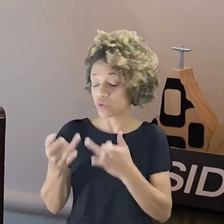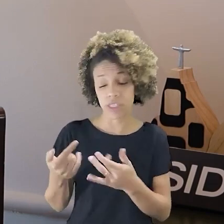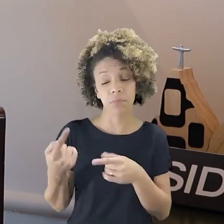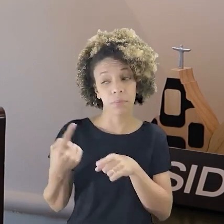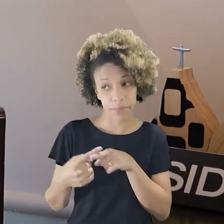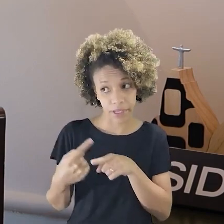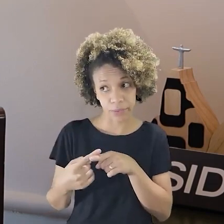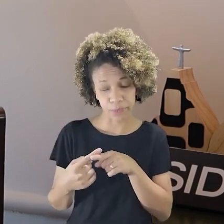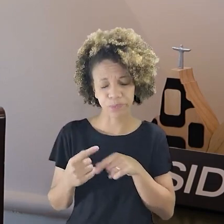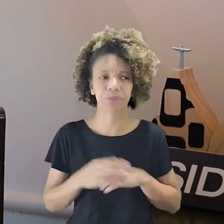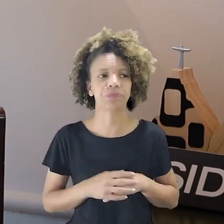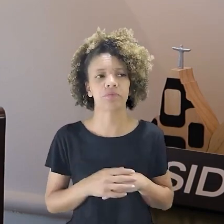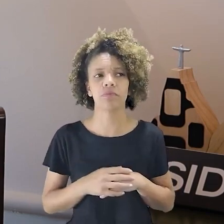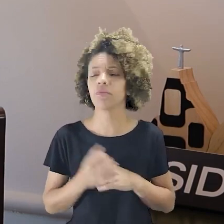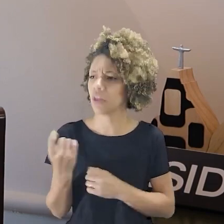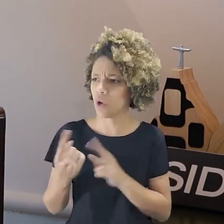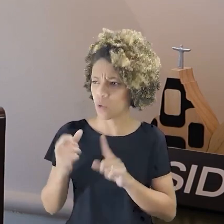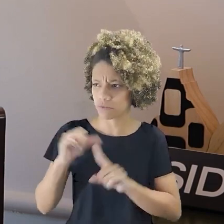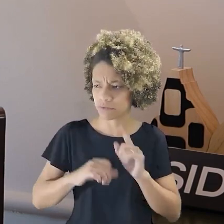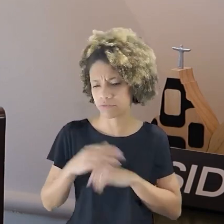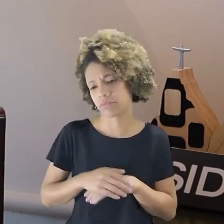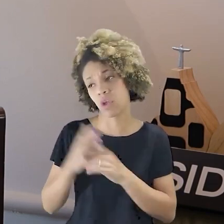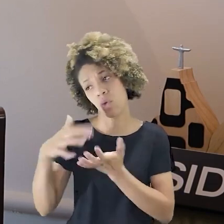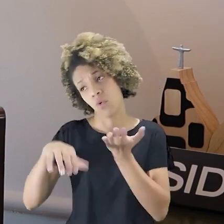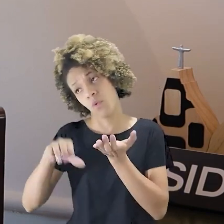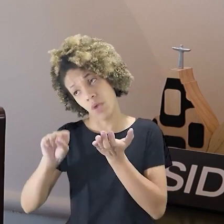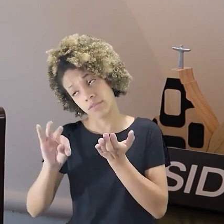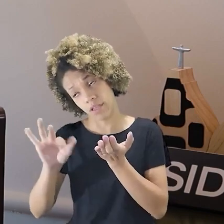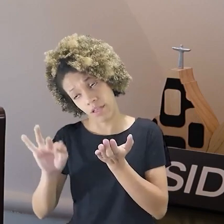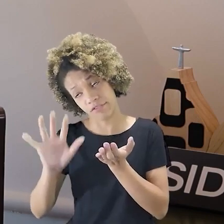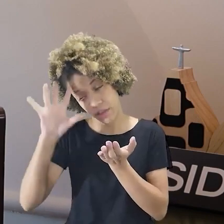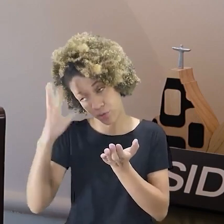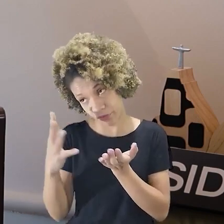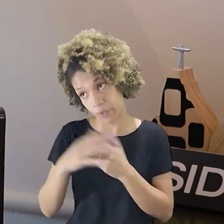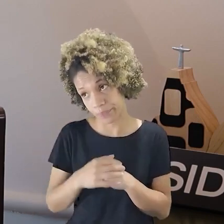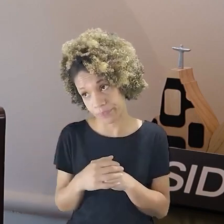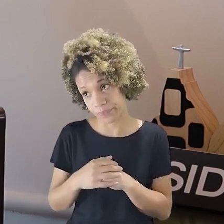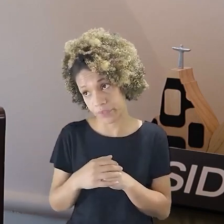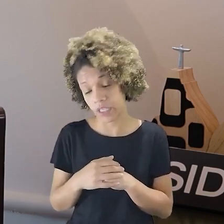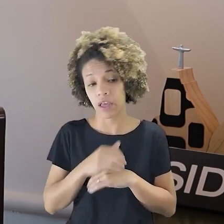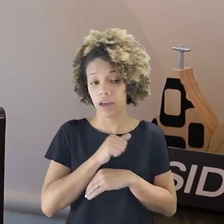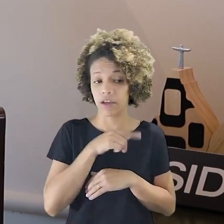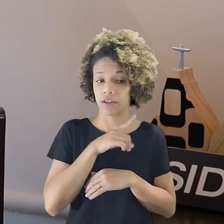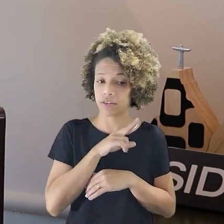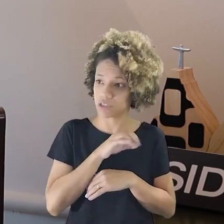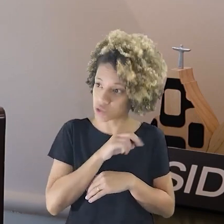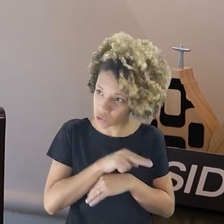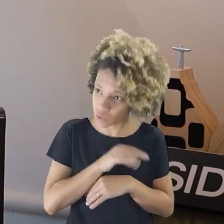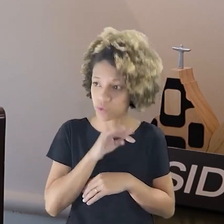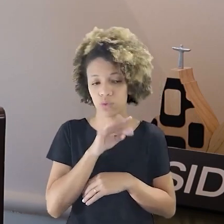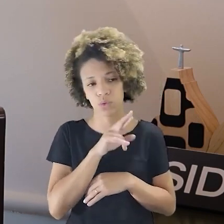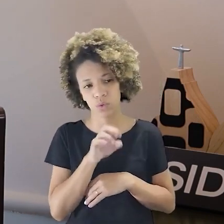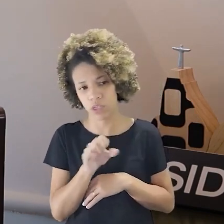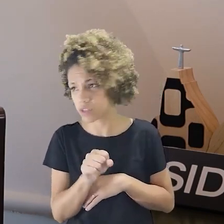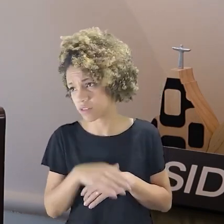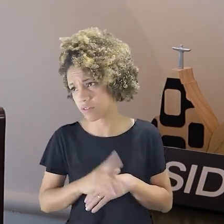isso porque há alguns meses o STF decidiu que o Anderson Torres, ministro da